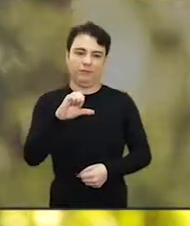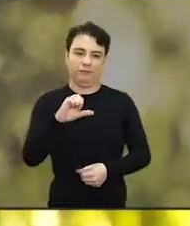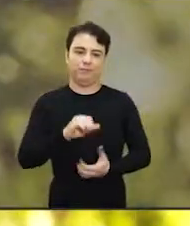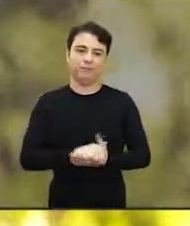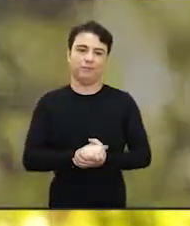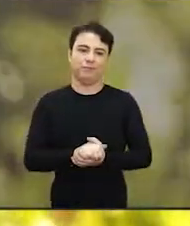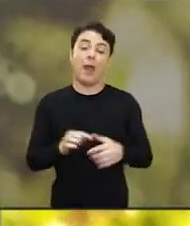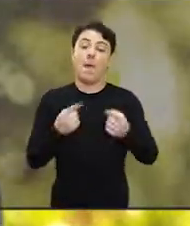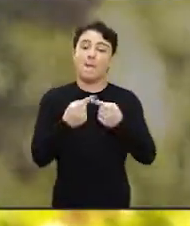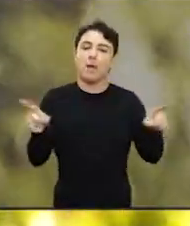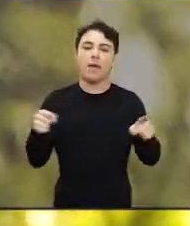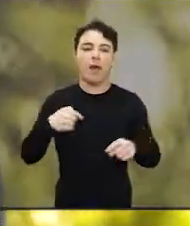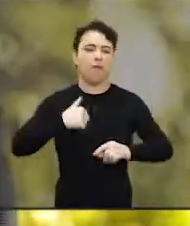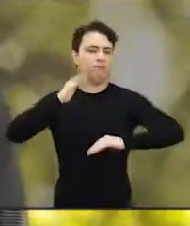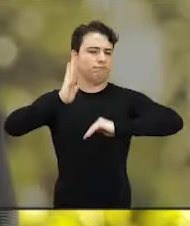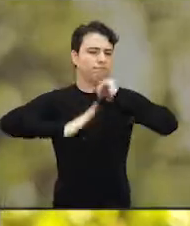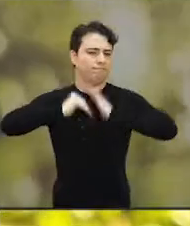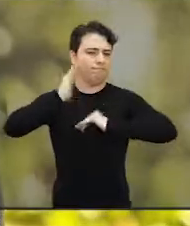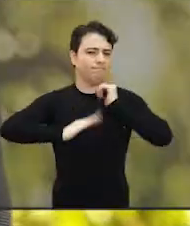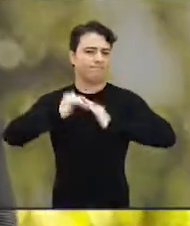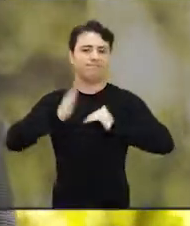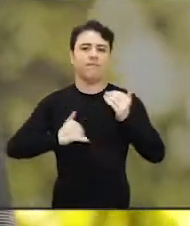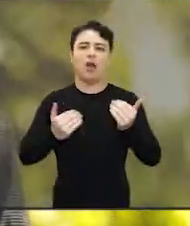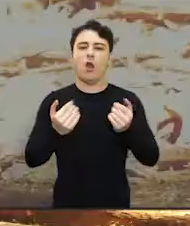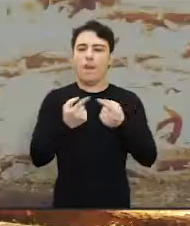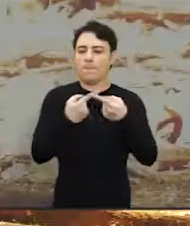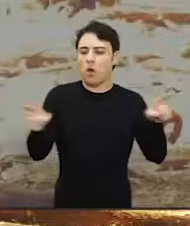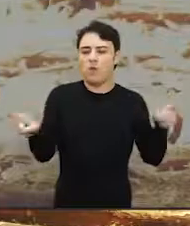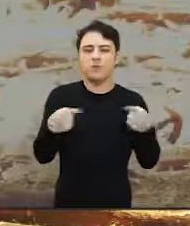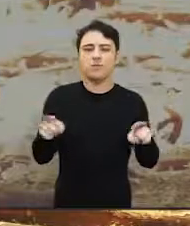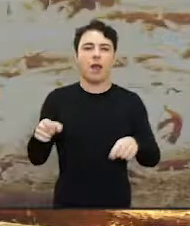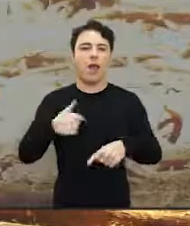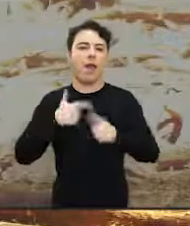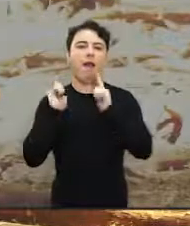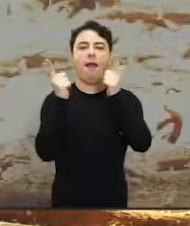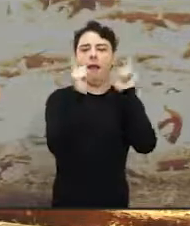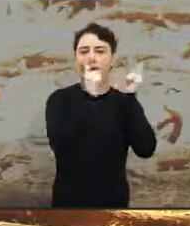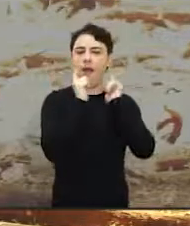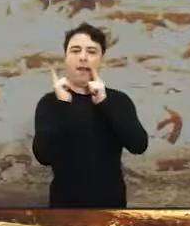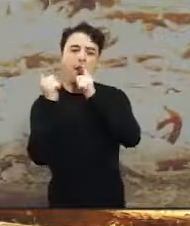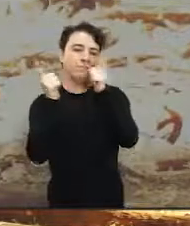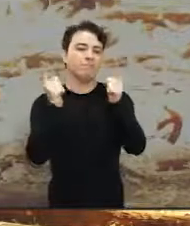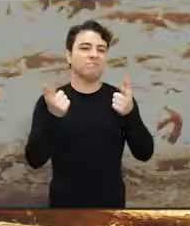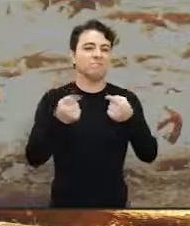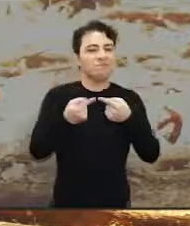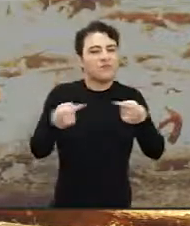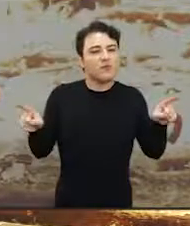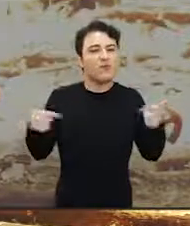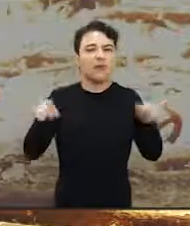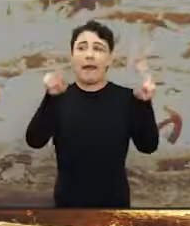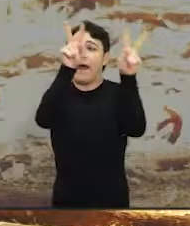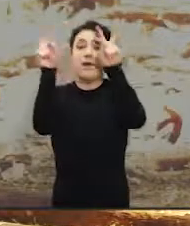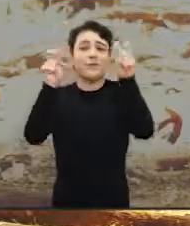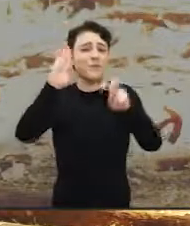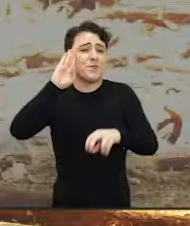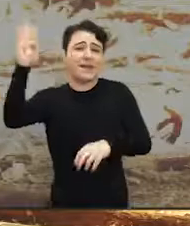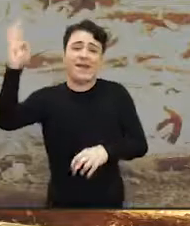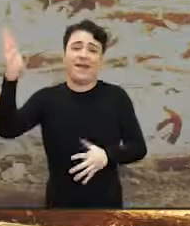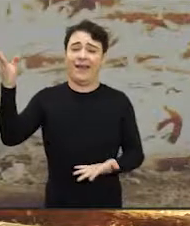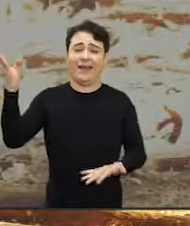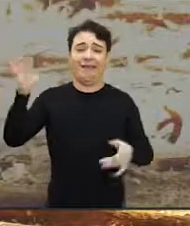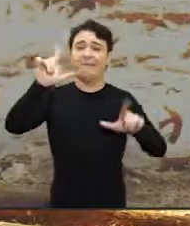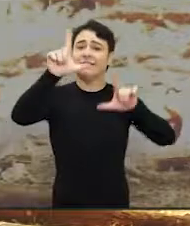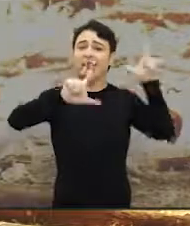caso é tudo que eu tenho, né? É minha profissão, é meu hobby,